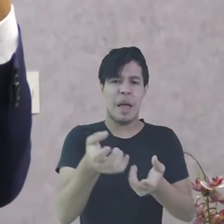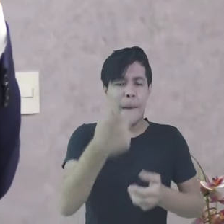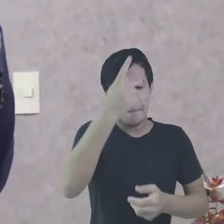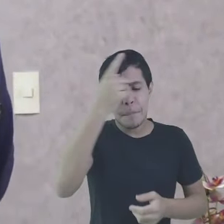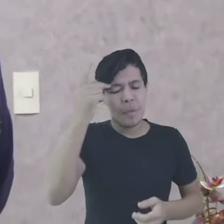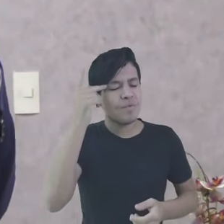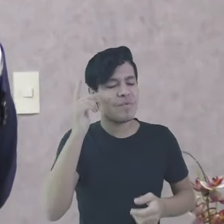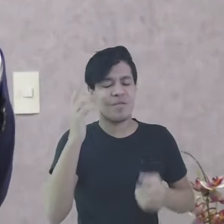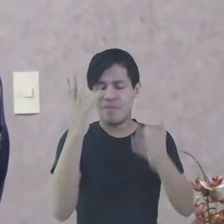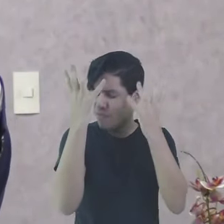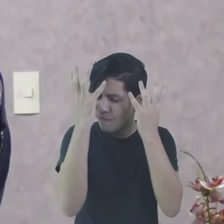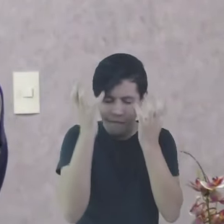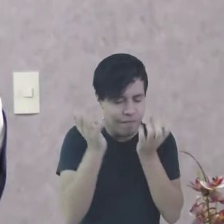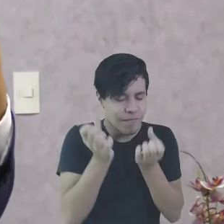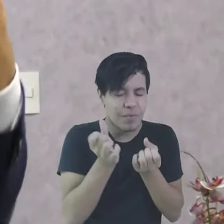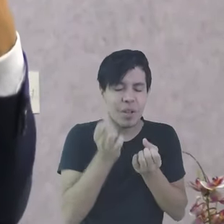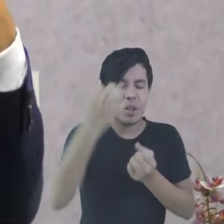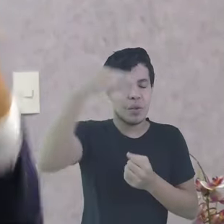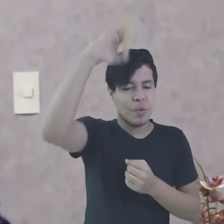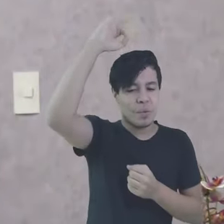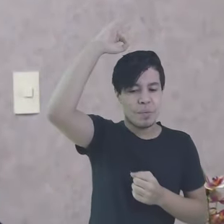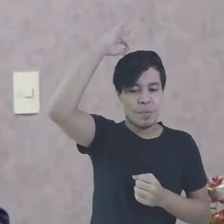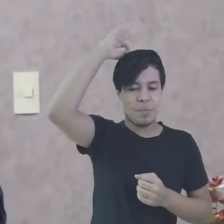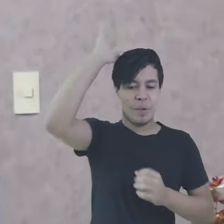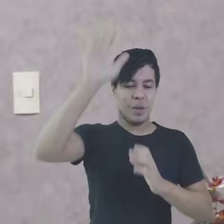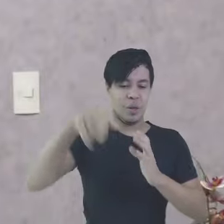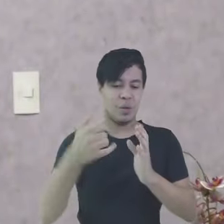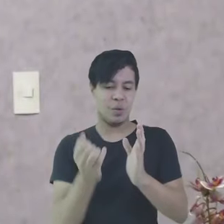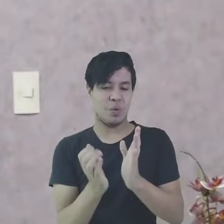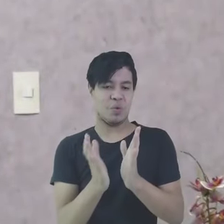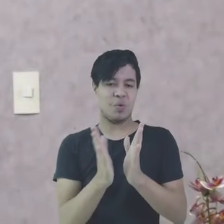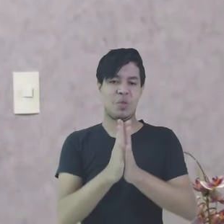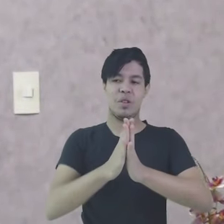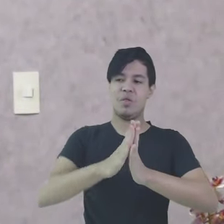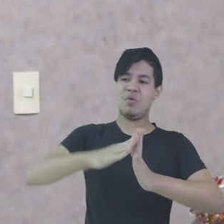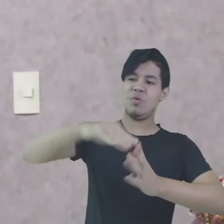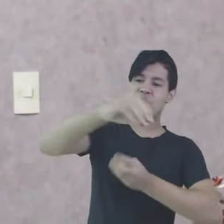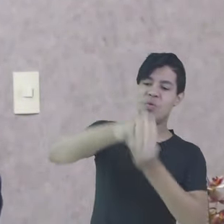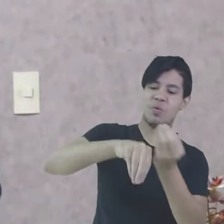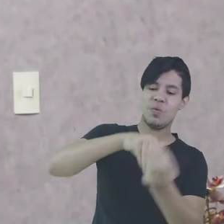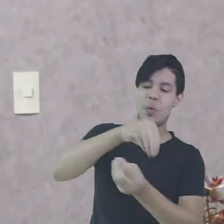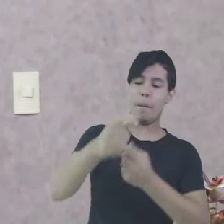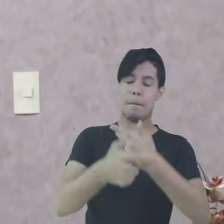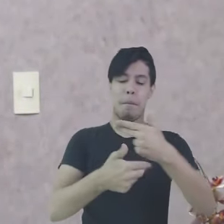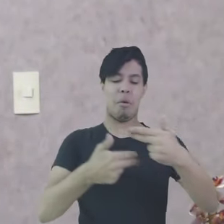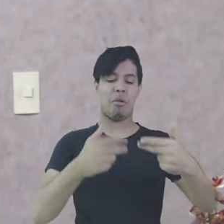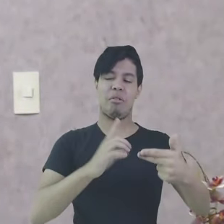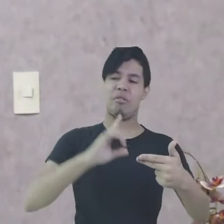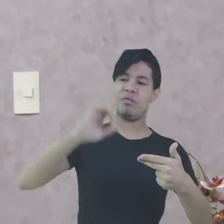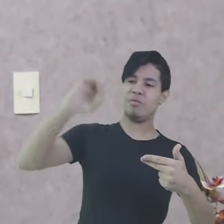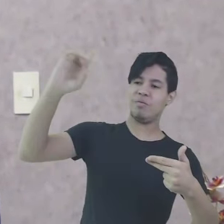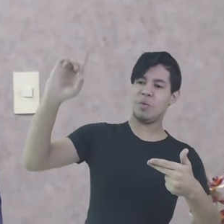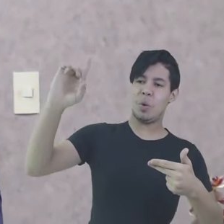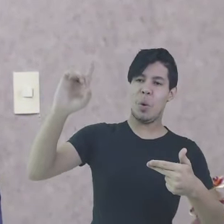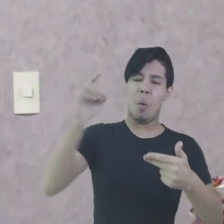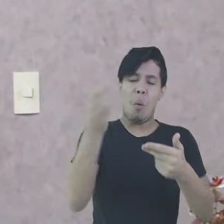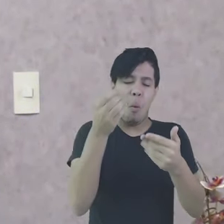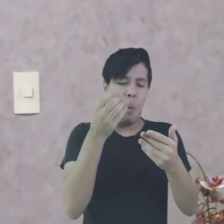e não foram revestidos, 2 Coríntios 3, 18 em diante, de glória em glória, ao aspecto da sua glória, ou da sua imagem, que é a sua